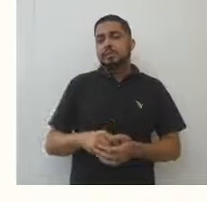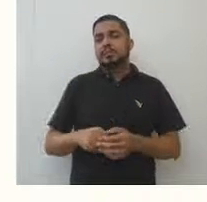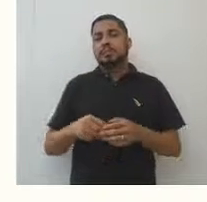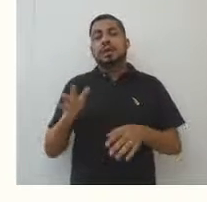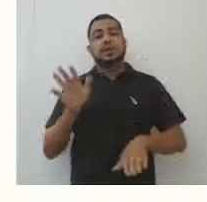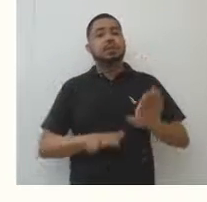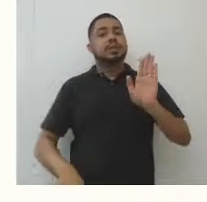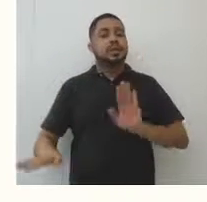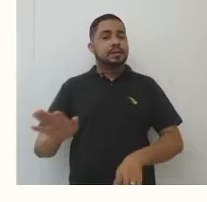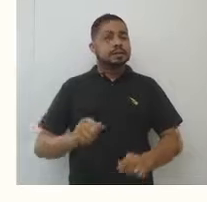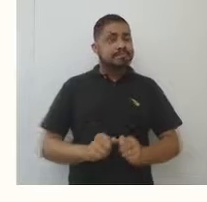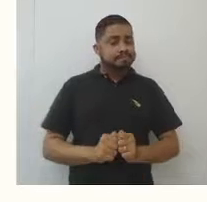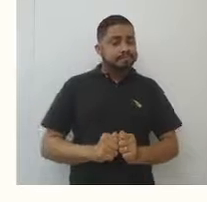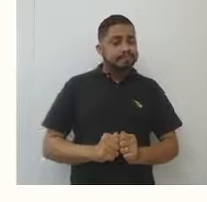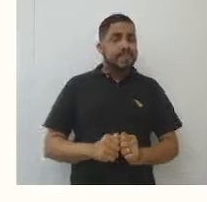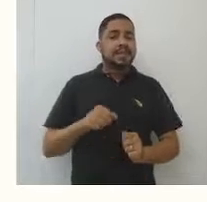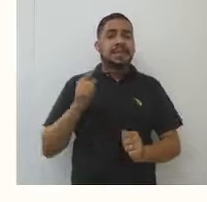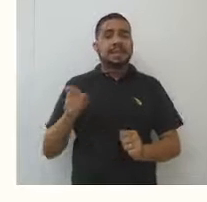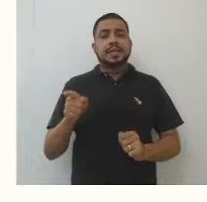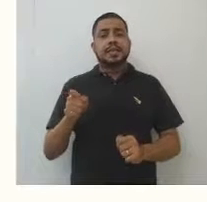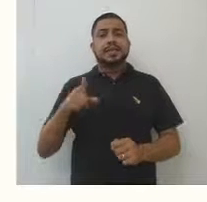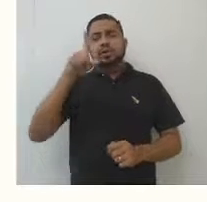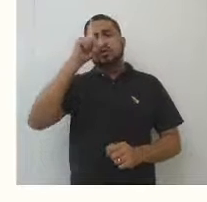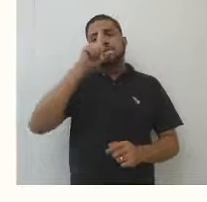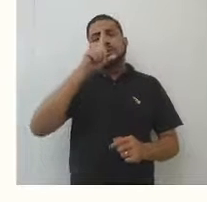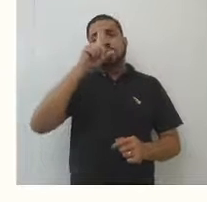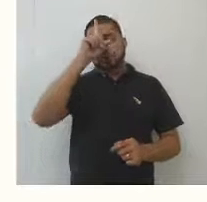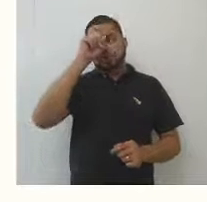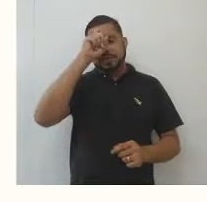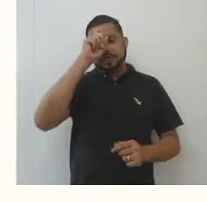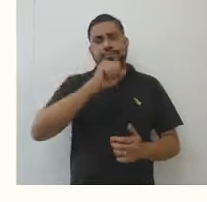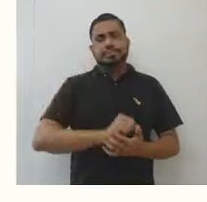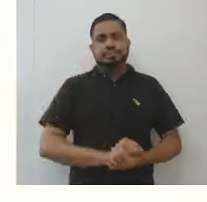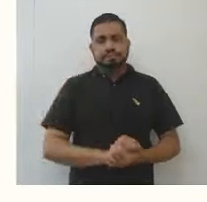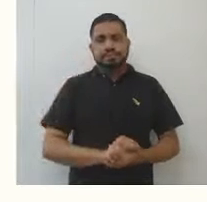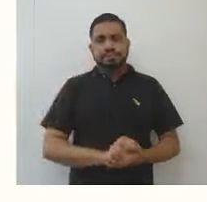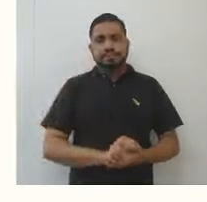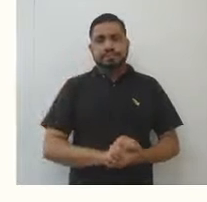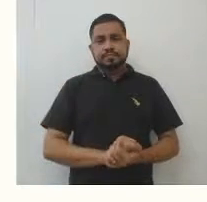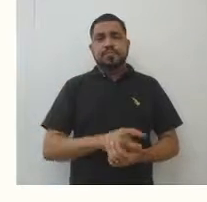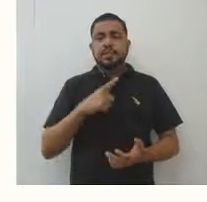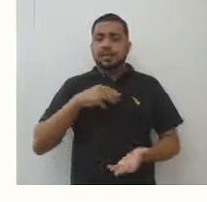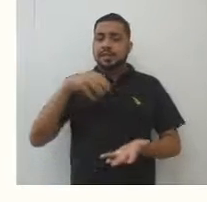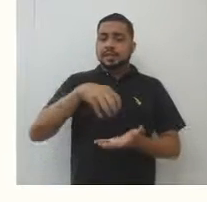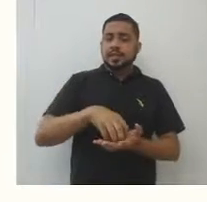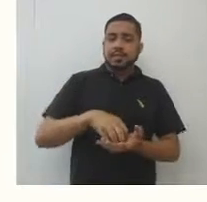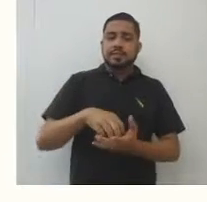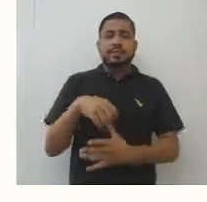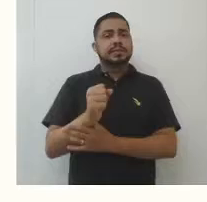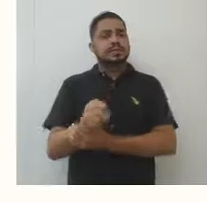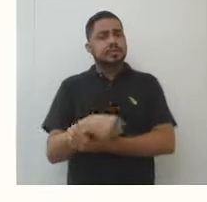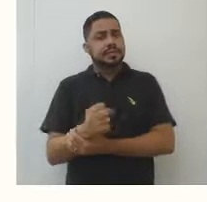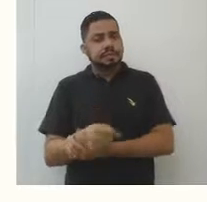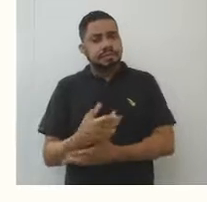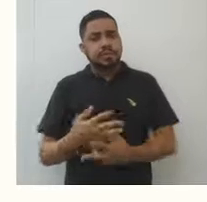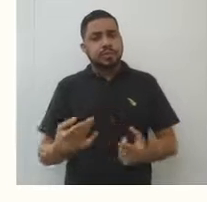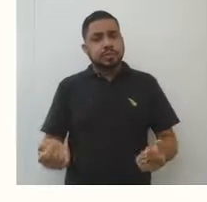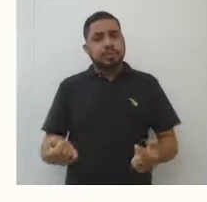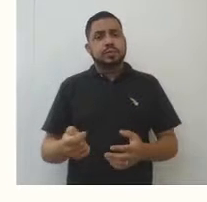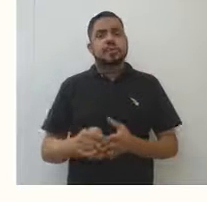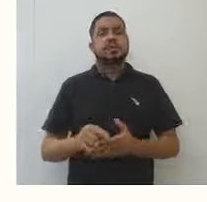para cuidar. A dança em hospitais. Há danças em centros de recuperação